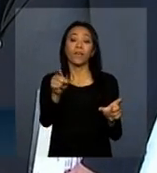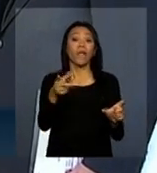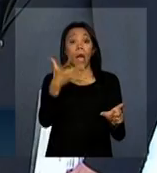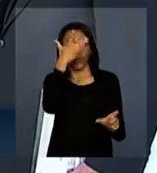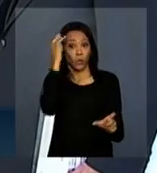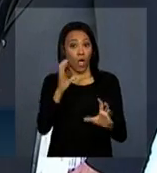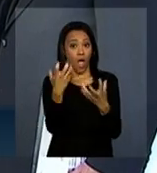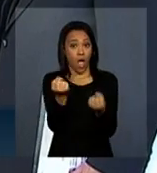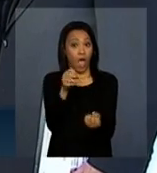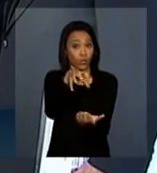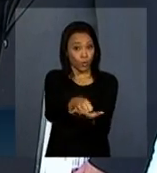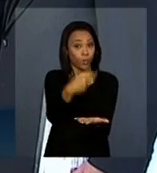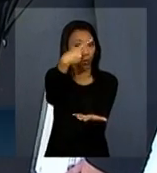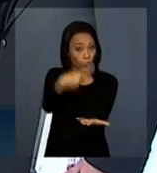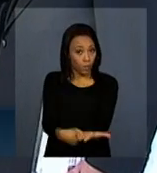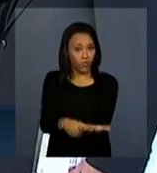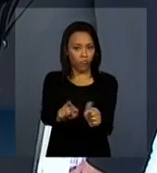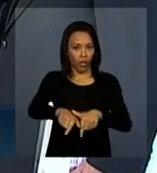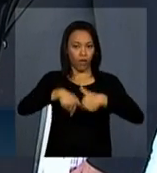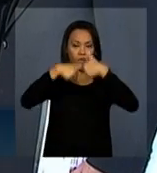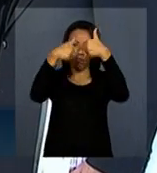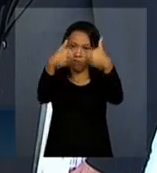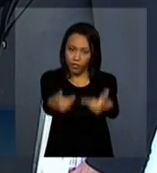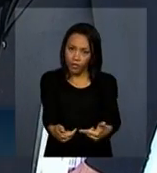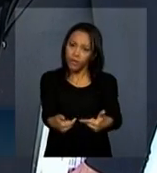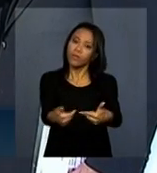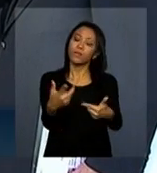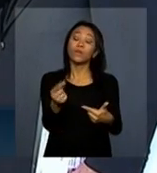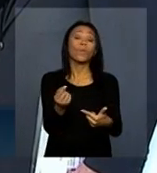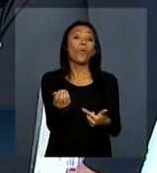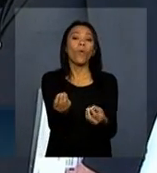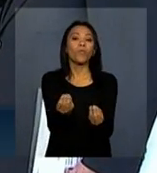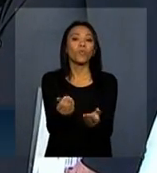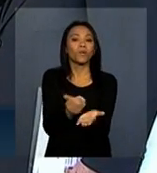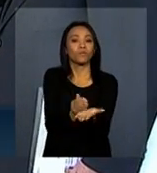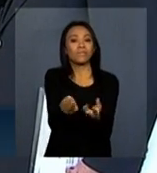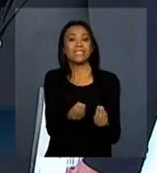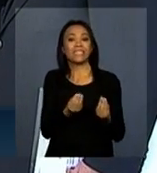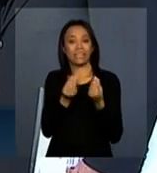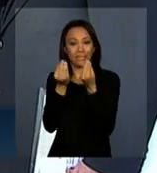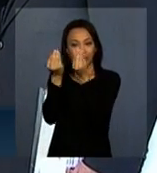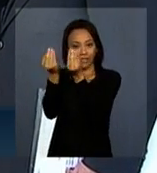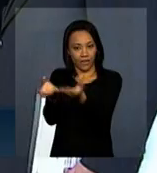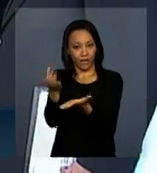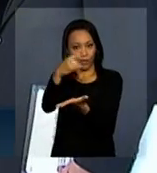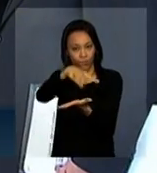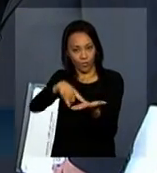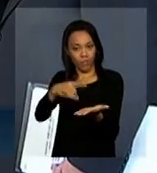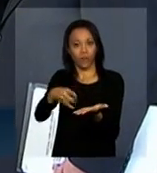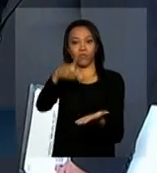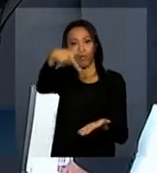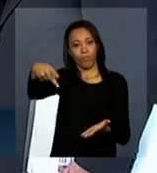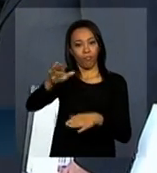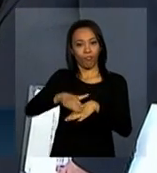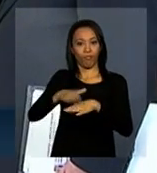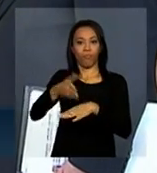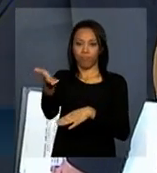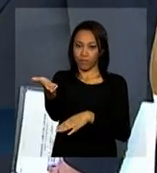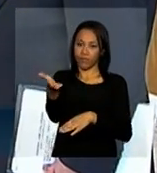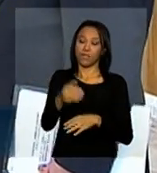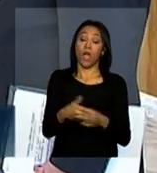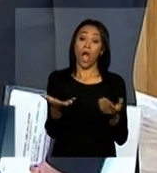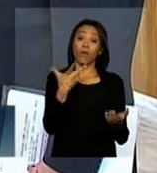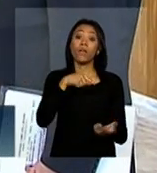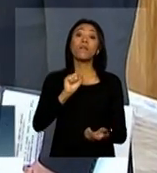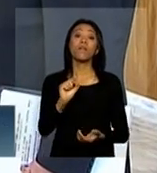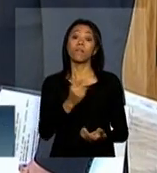assume oficialmente suas funções no Estado acreditado a partir da entrega de suas cartas credenciais. Então, neste momento,